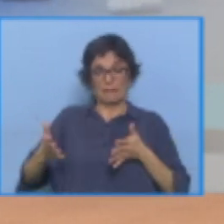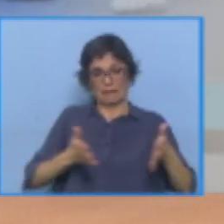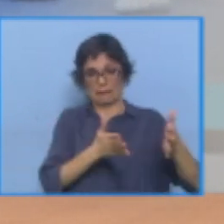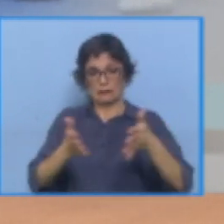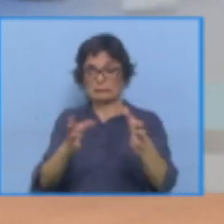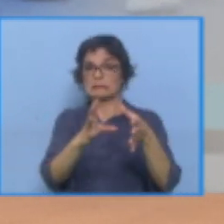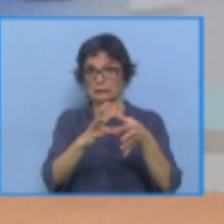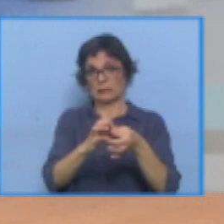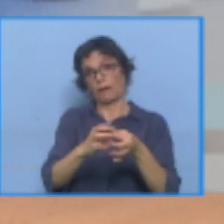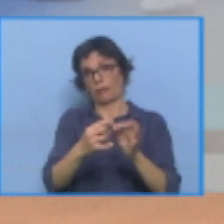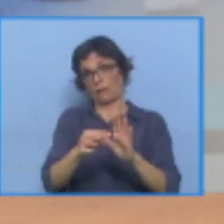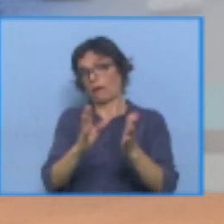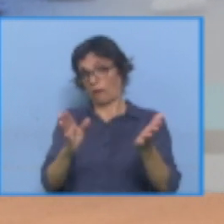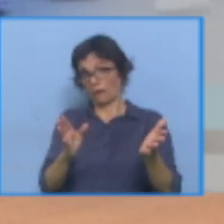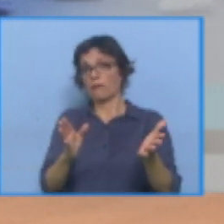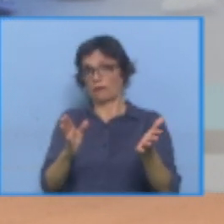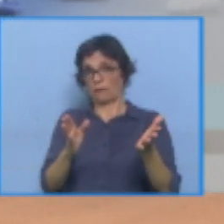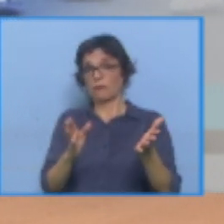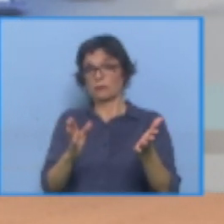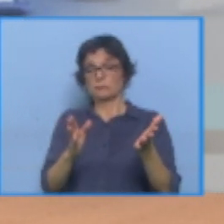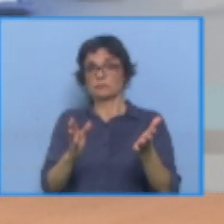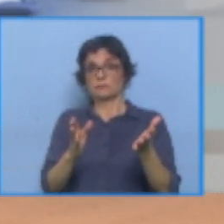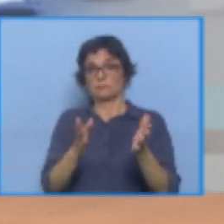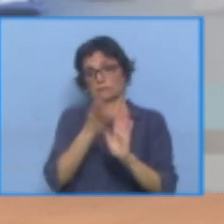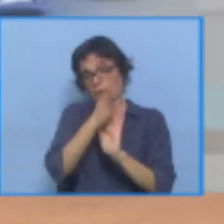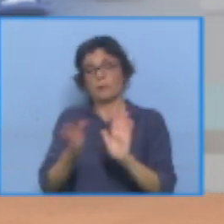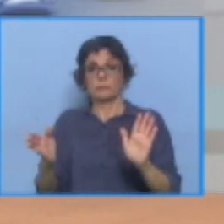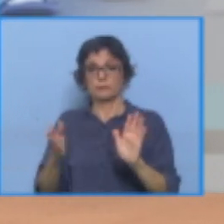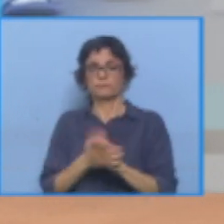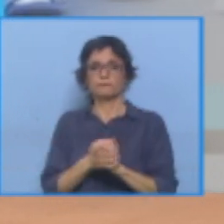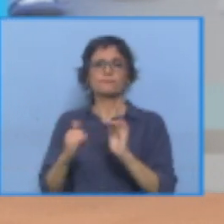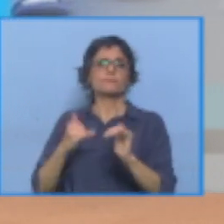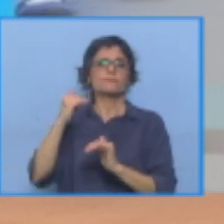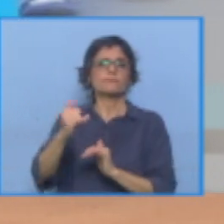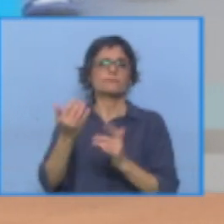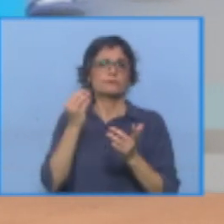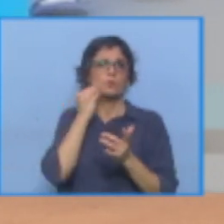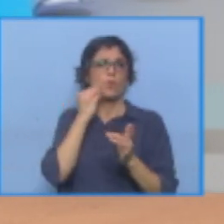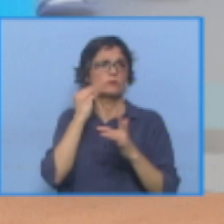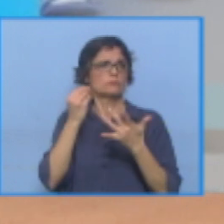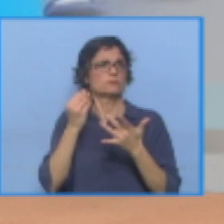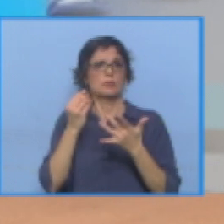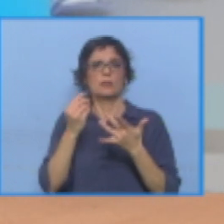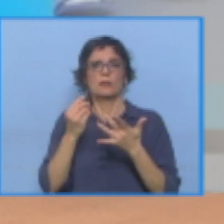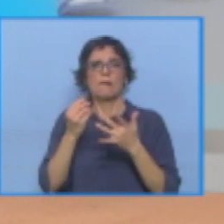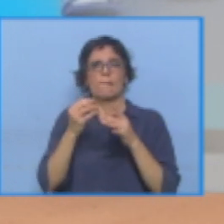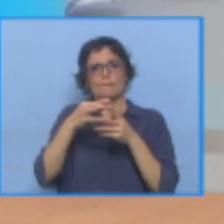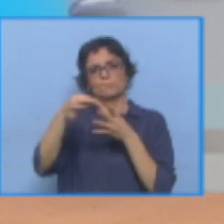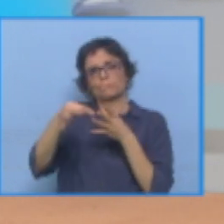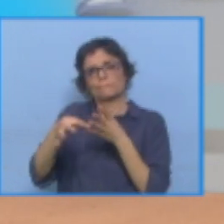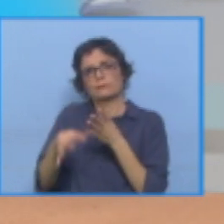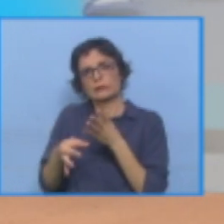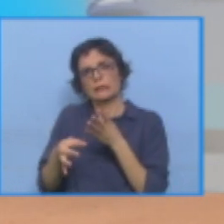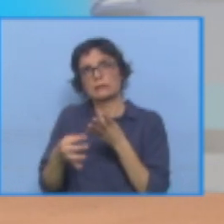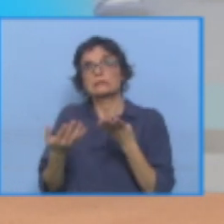orientações mais evidentes e mais práticas. Depois, como é que isto se concretiza ou não em temas mais específicos, é que tenho